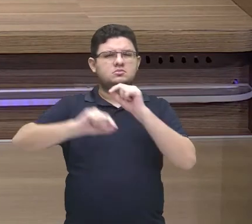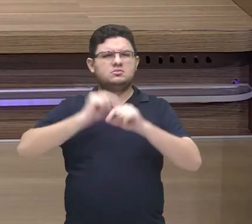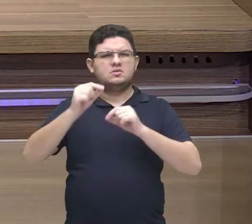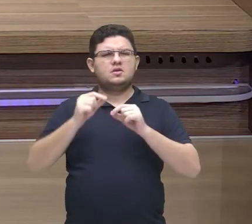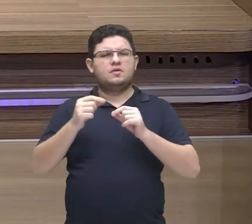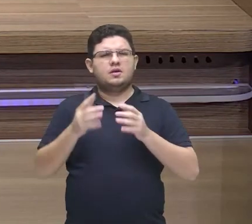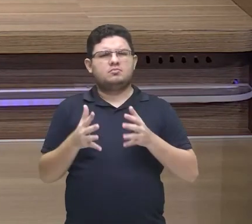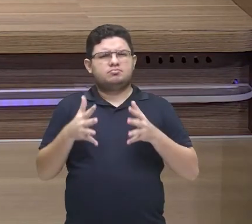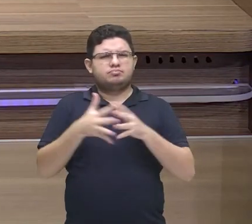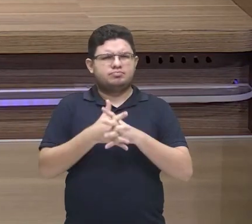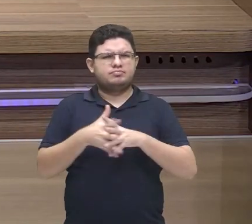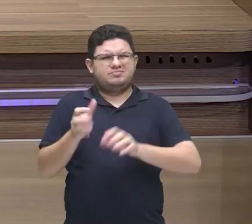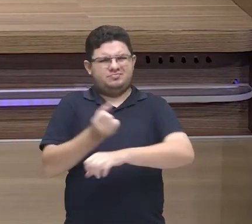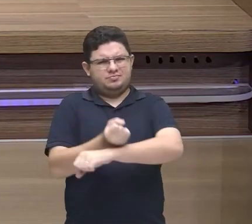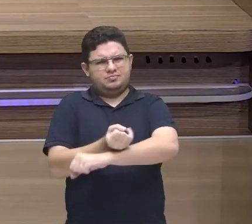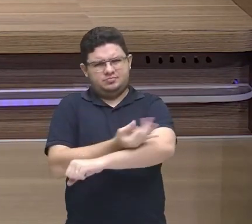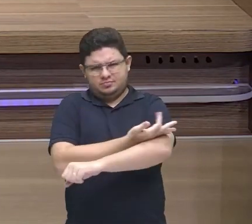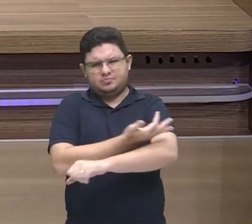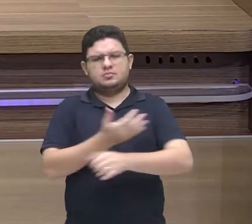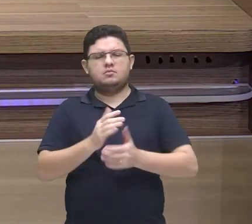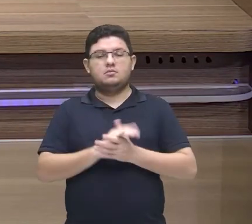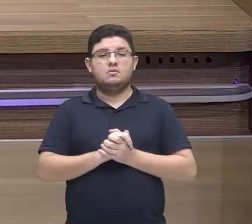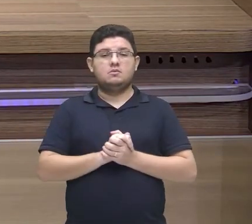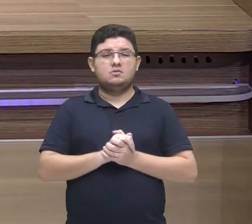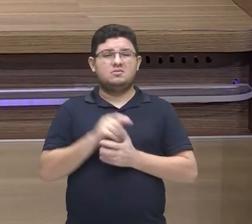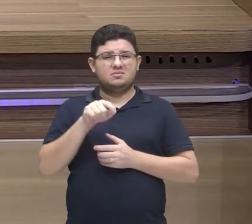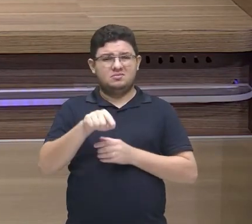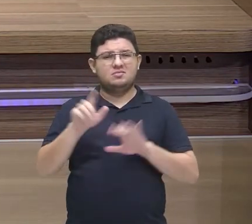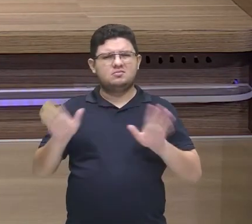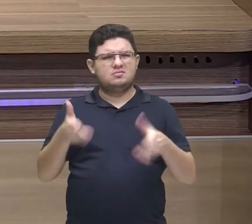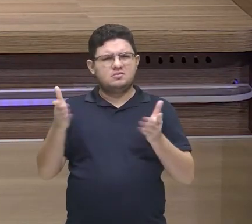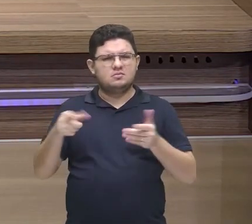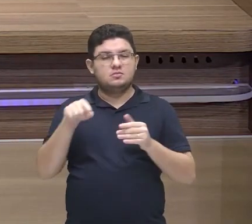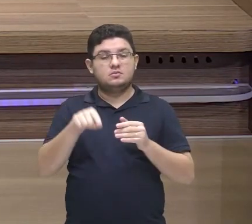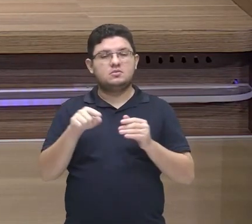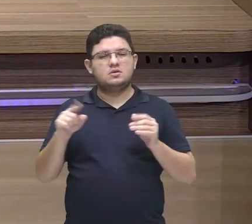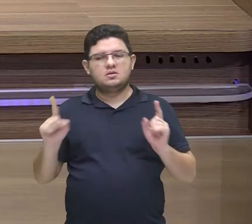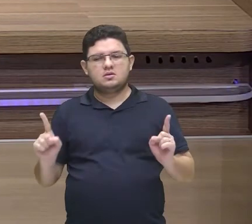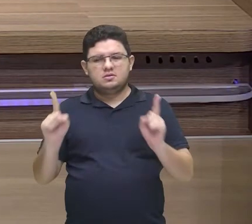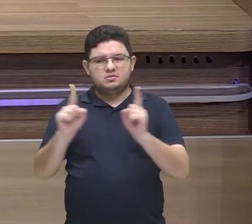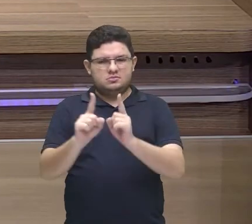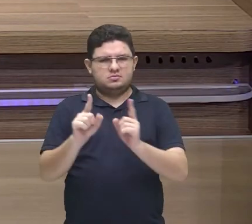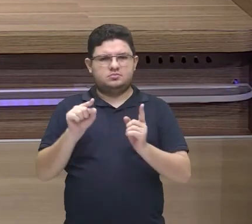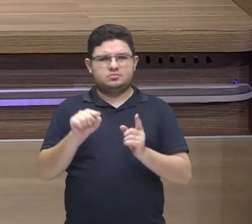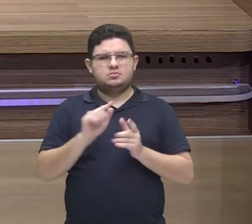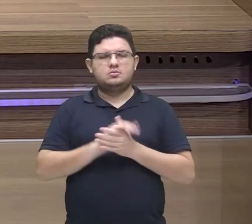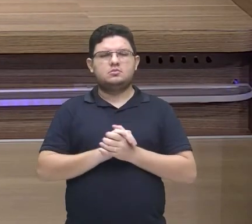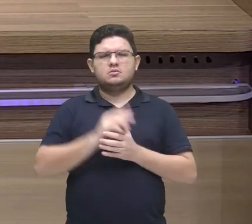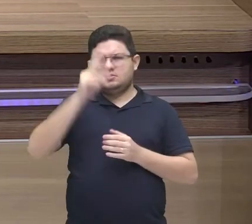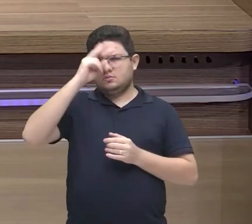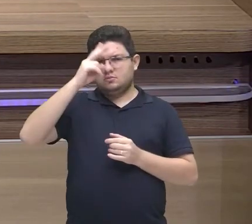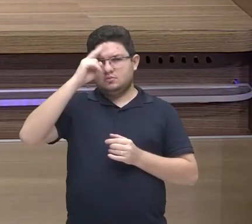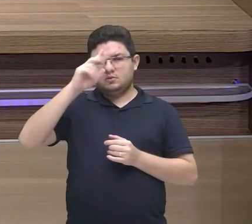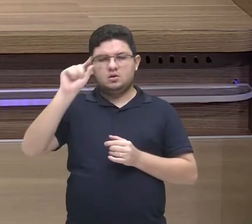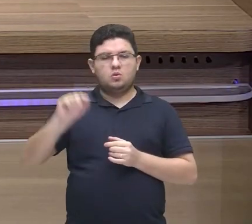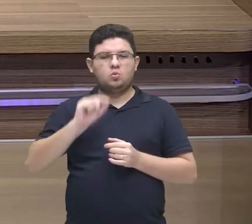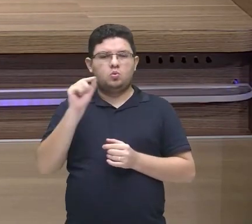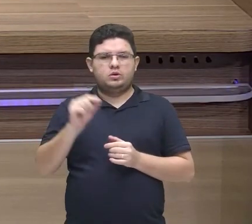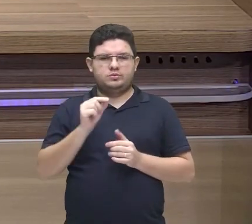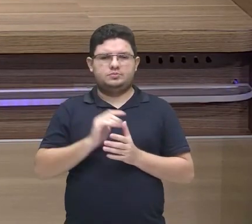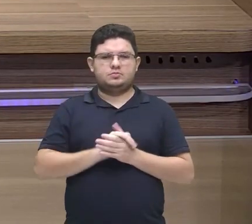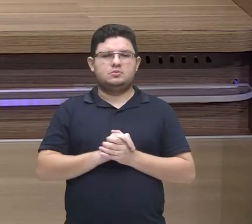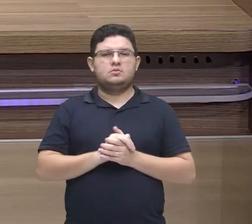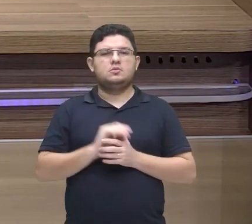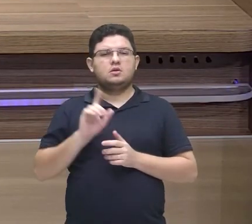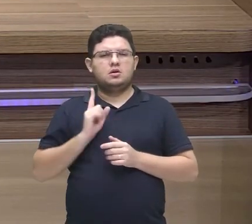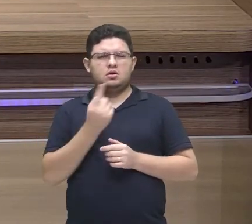muito forte. Porque ele foi estimulado aquilo ali. Eu só me lembro que a gente chegava na casa dos conhecidos